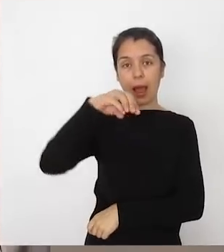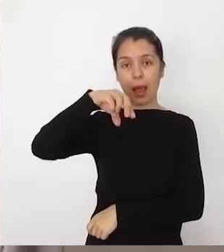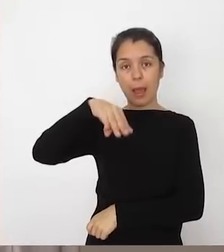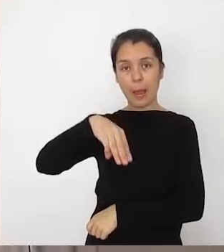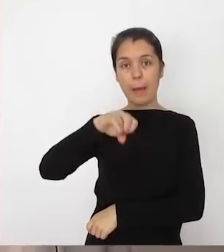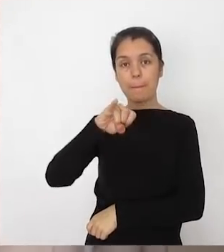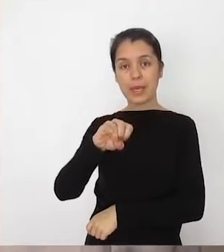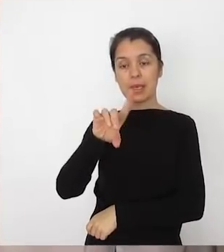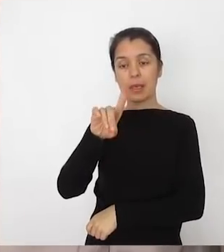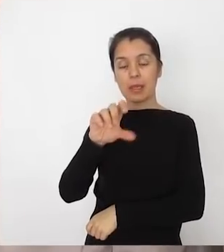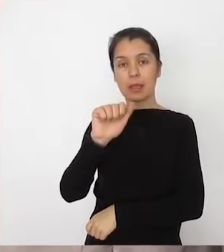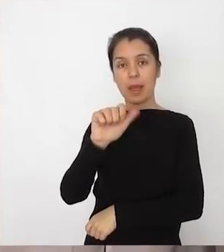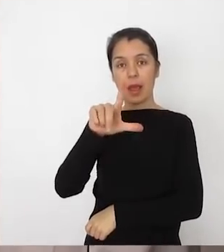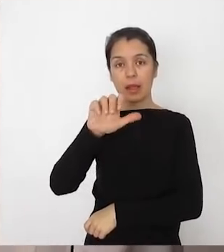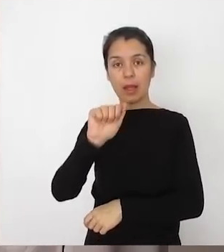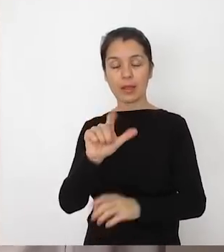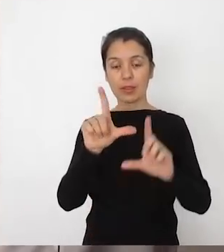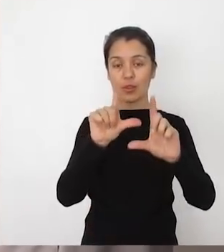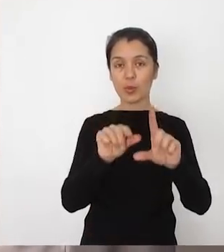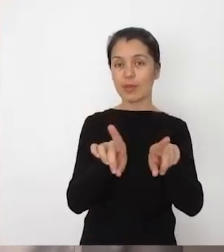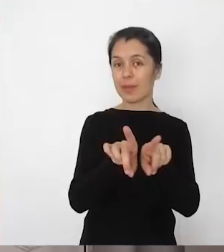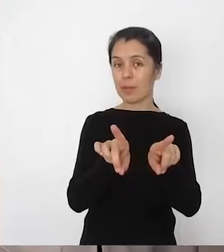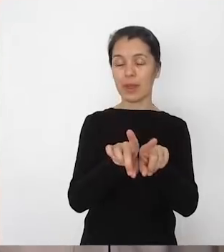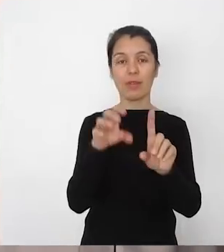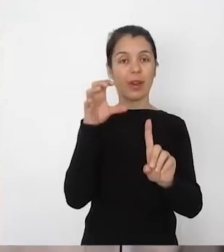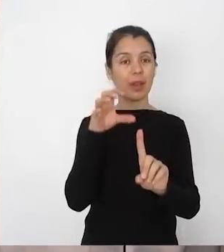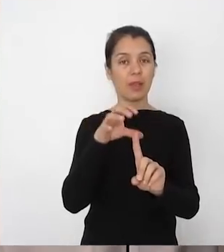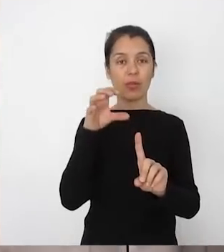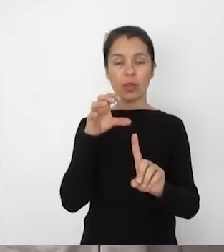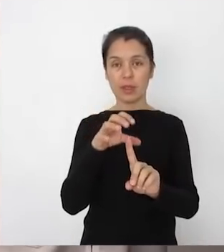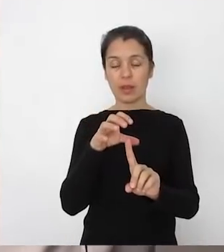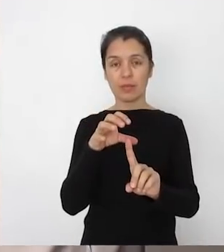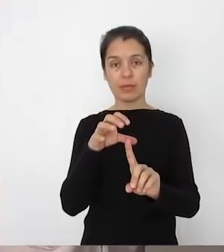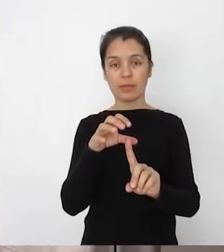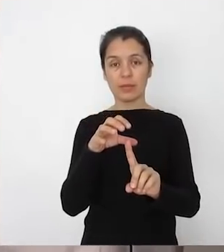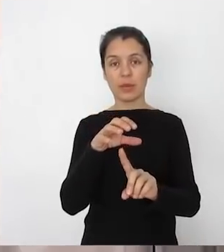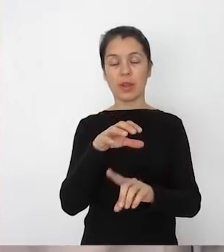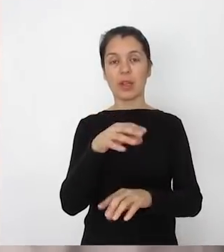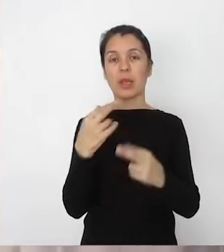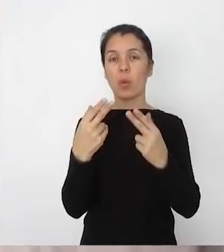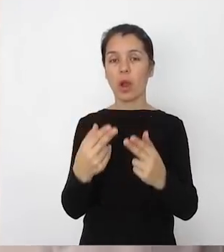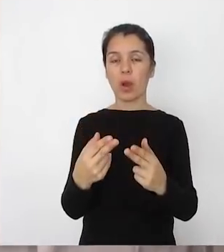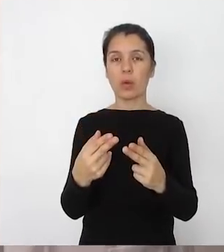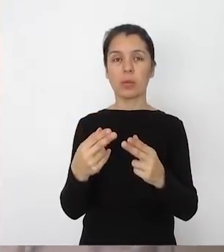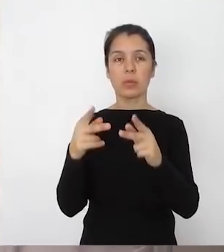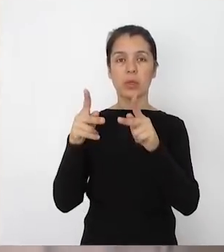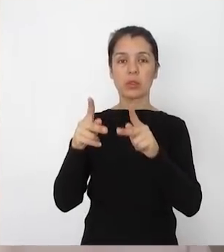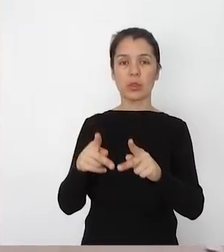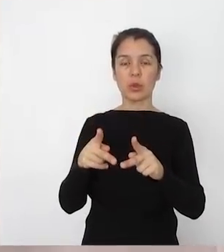chamados de antipsicóticos típicos, são os mais antigos, eles só têm receptor D2. Então o receptor D2,